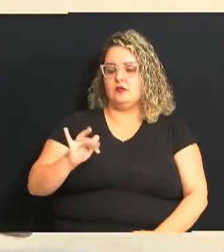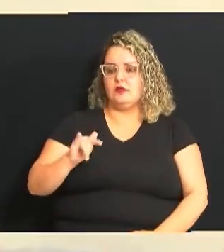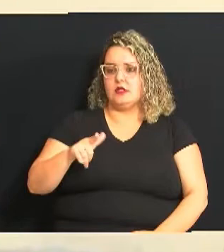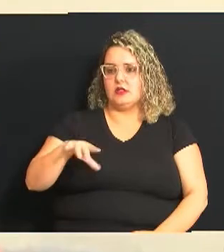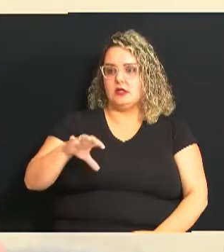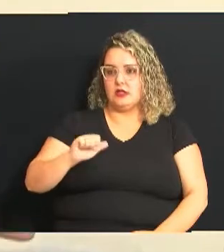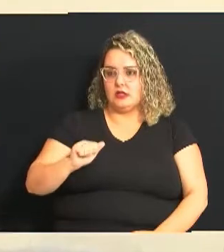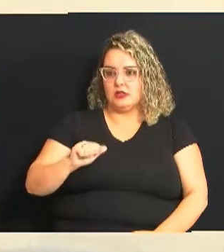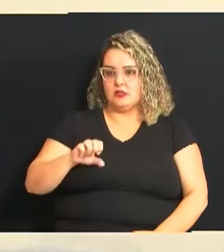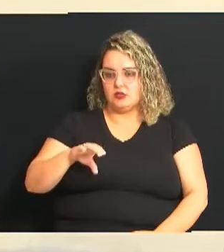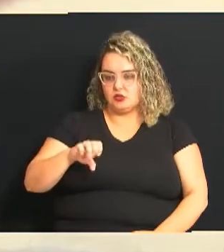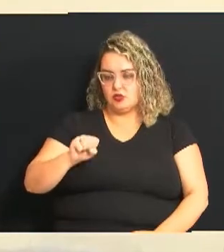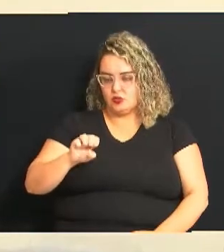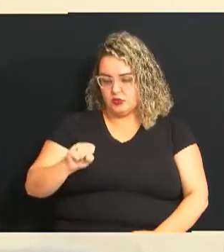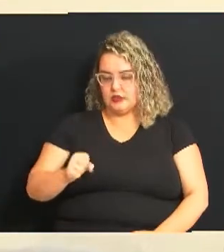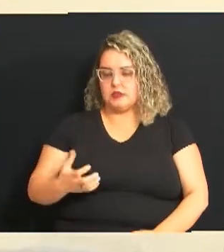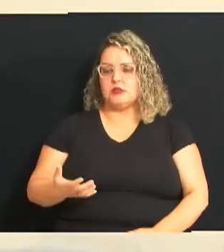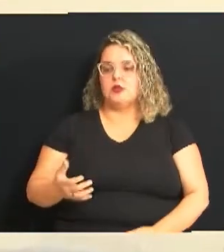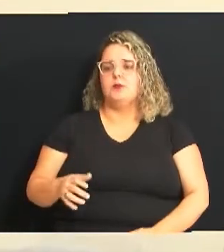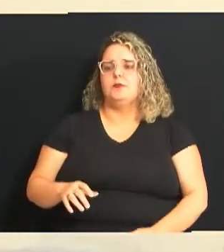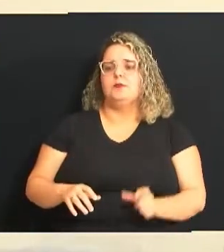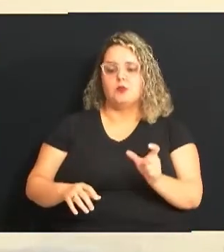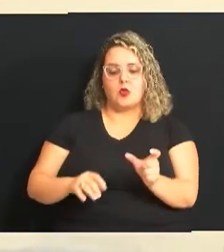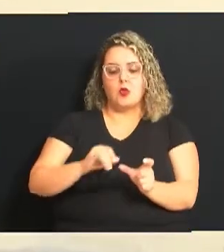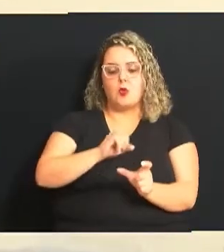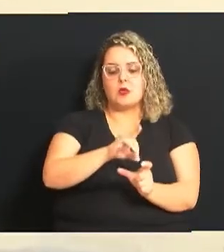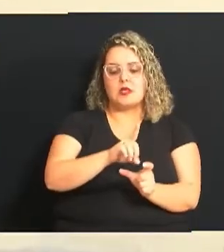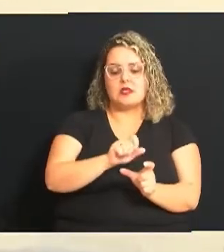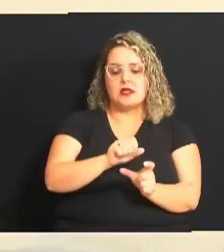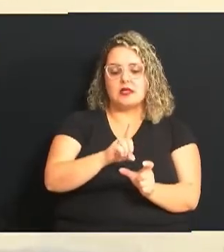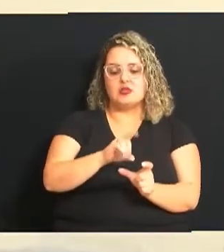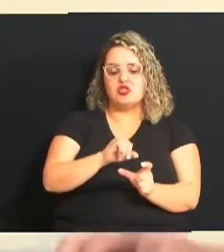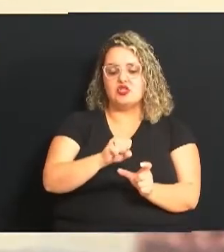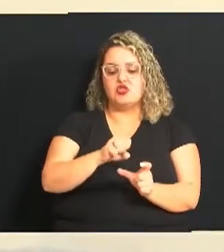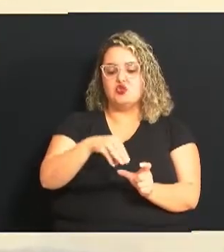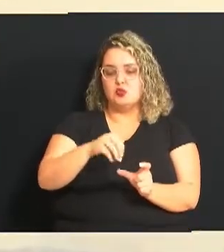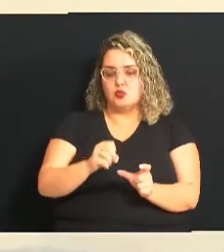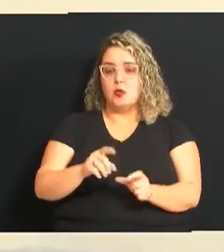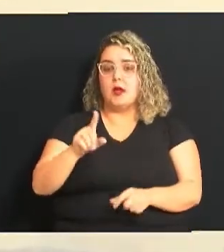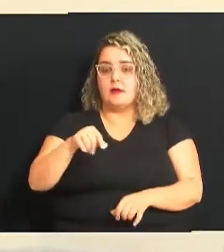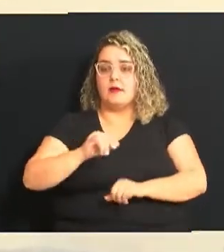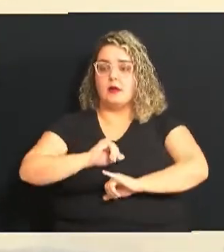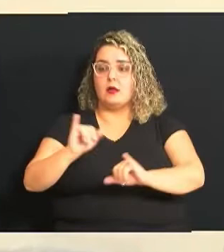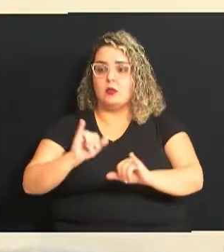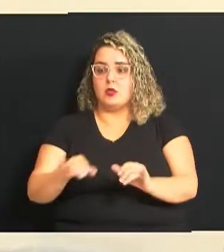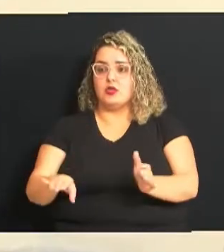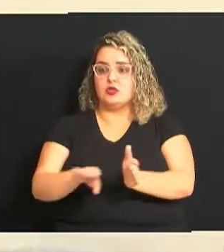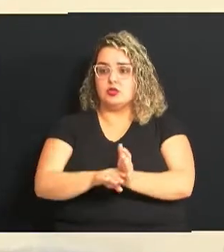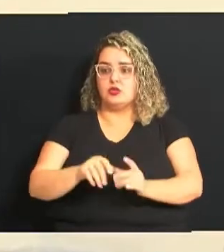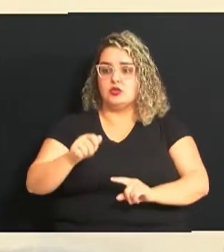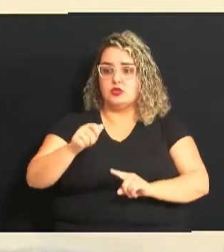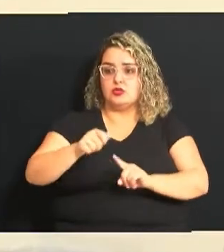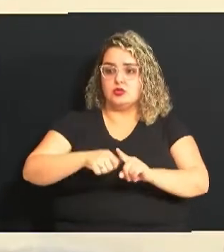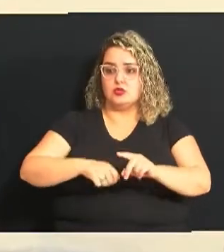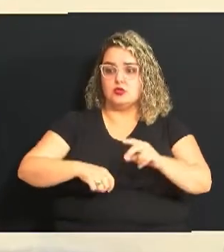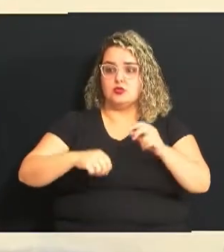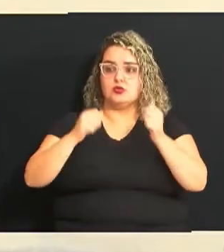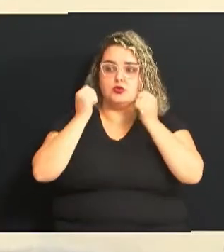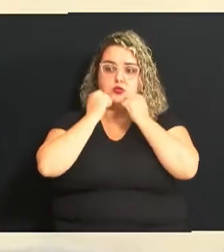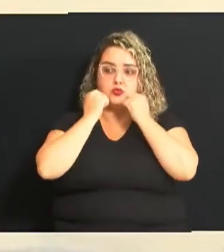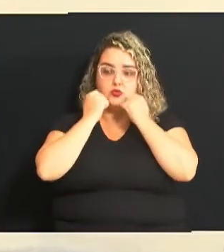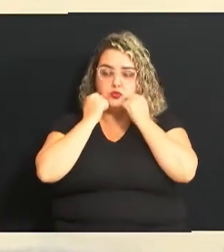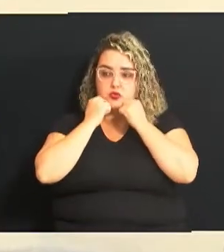O idadismo, né, até dando um gancho, essa campanha veio no mês do Junho Violeta, que